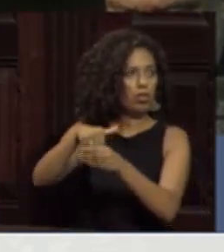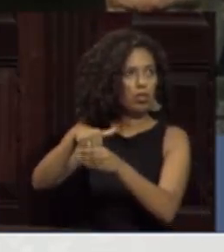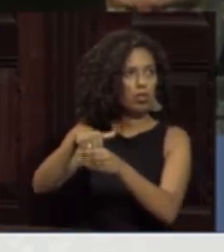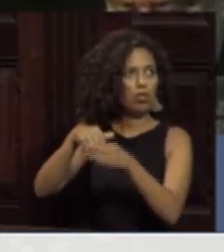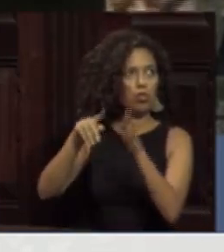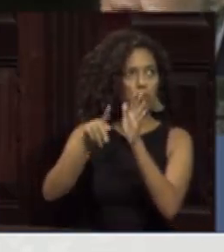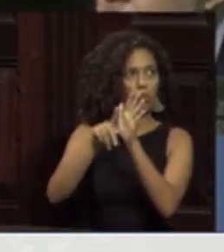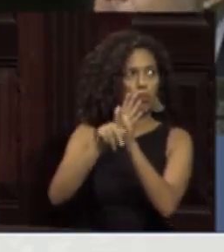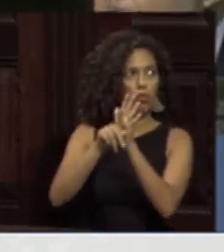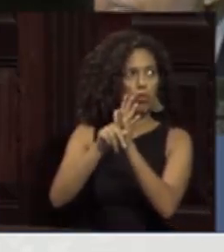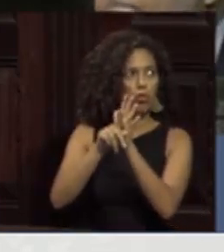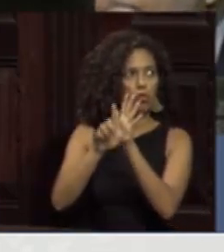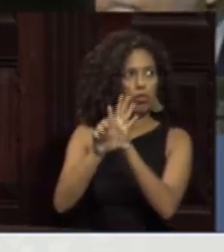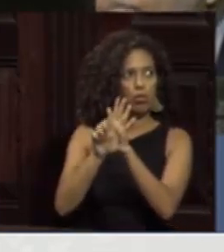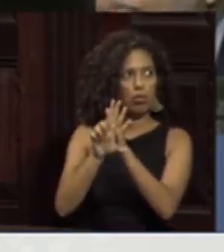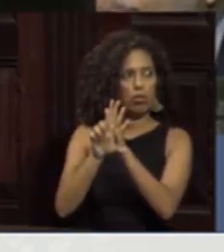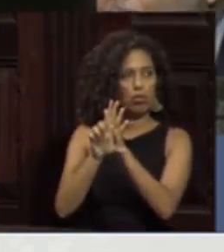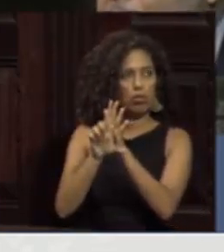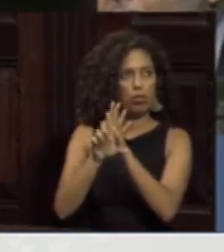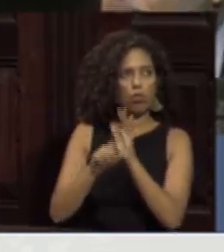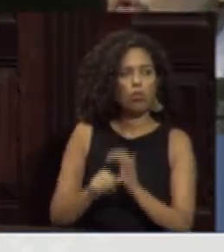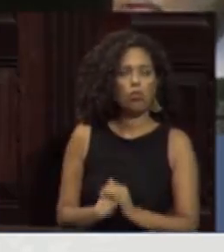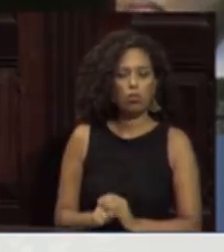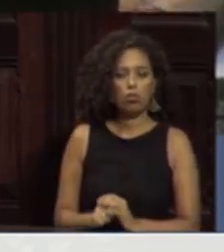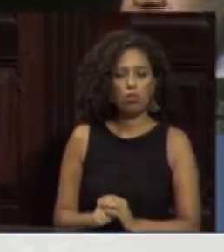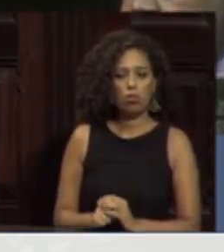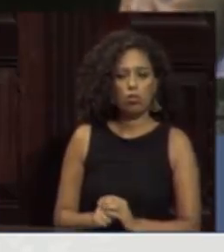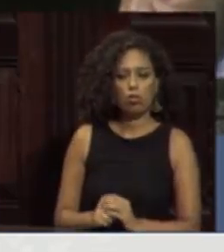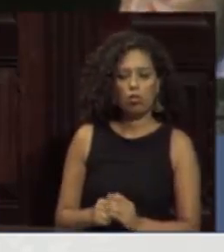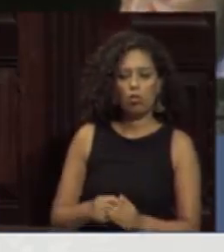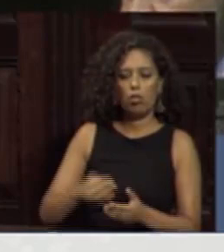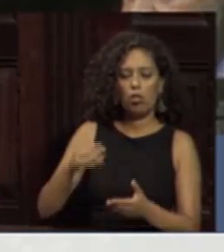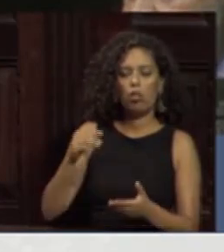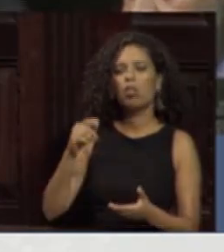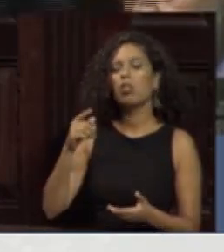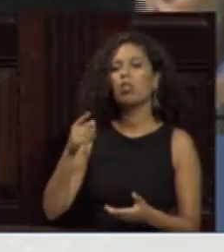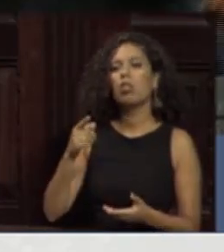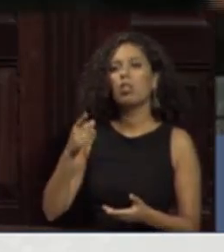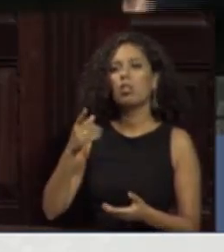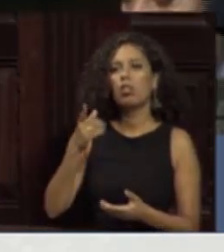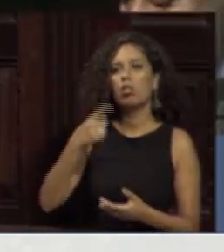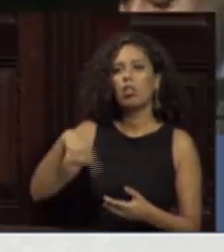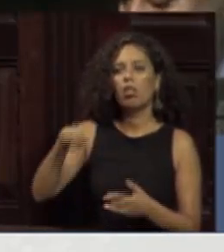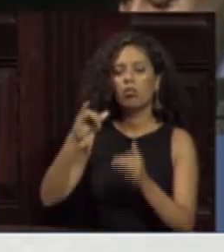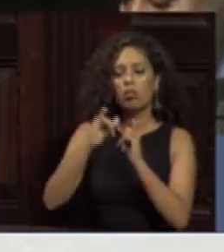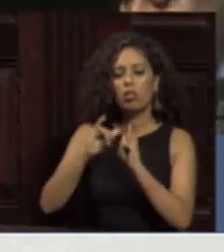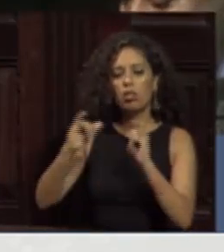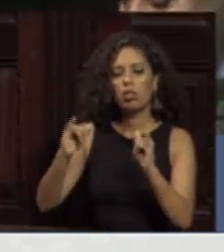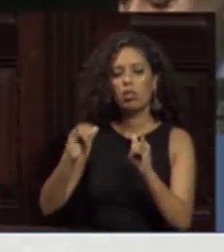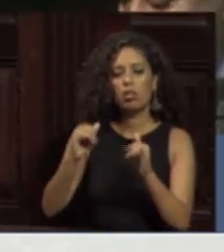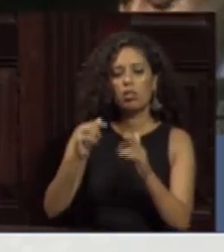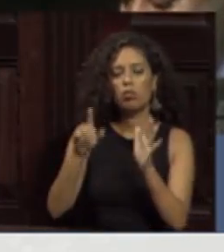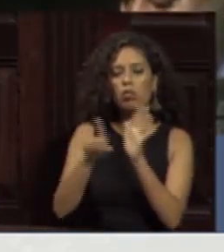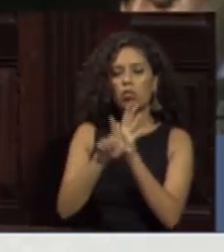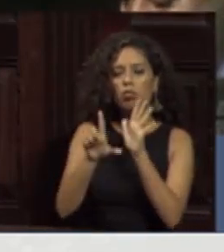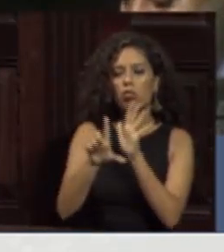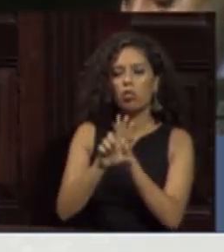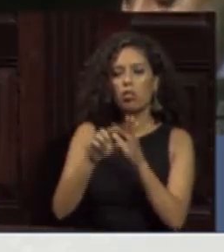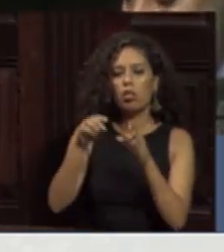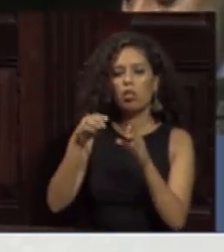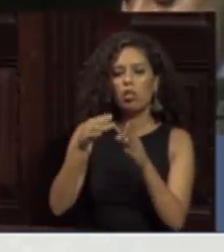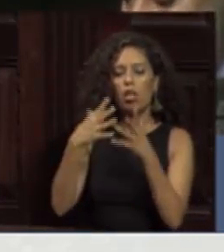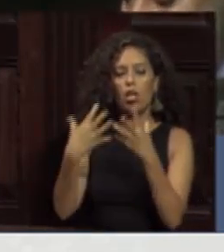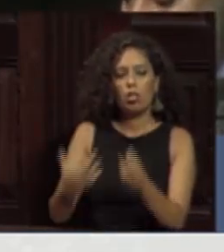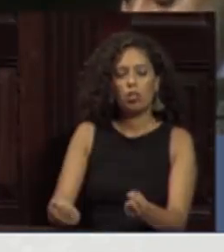emendado. Senhores que aprovam, permaneçam como estão. Aprovado para a redação do vencido. Pela ordem.